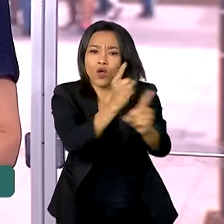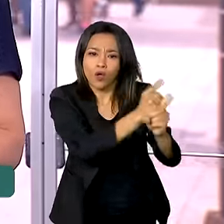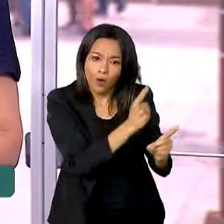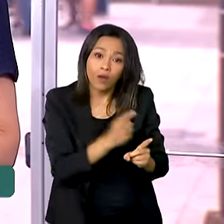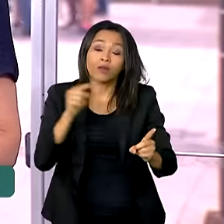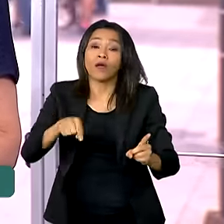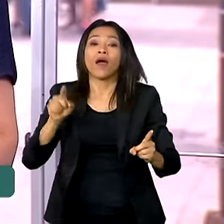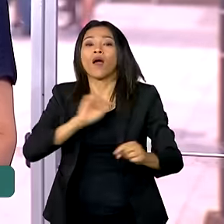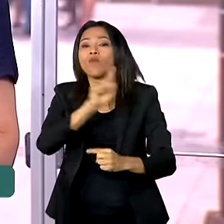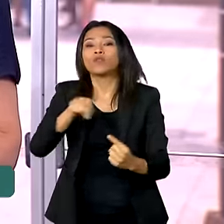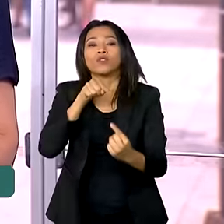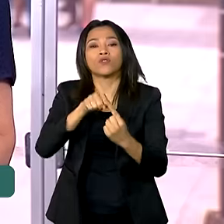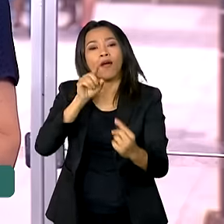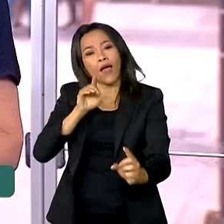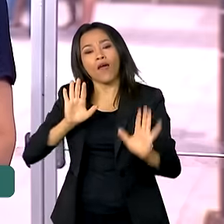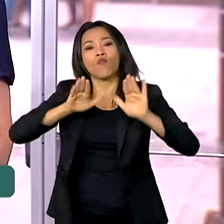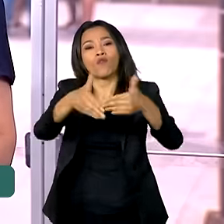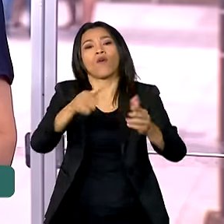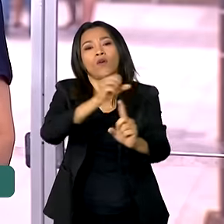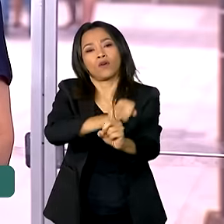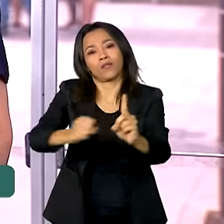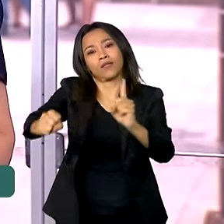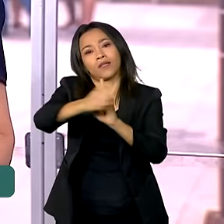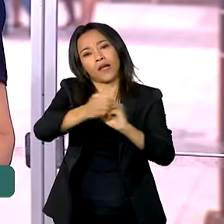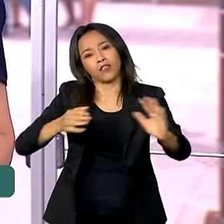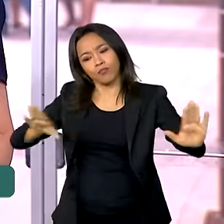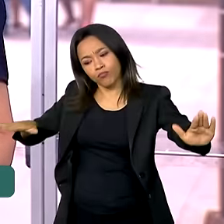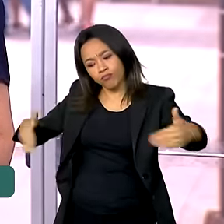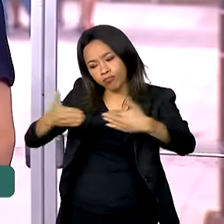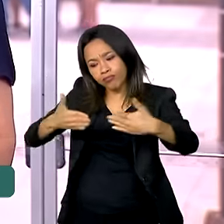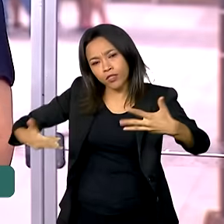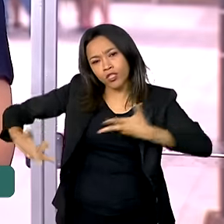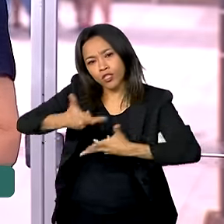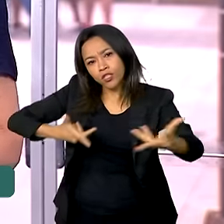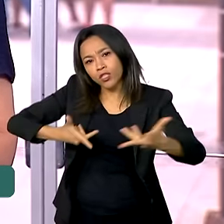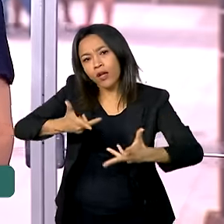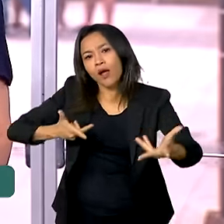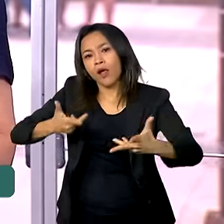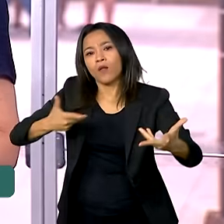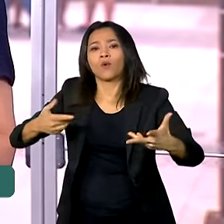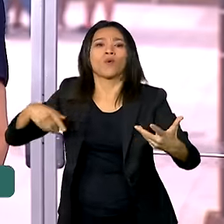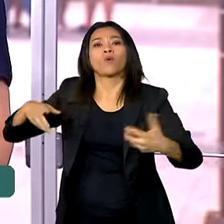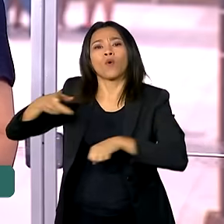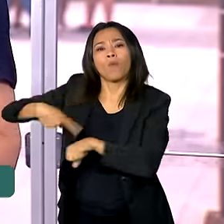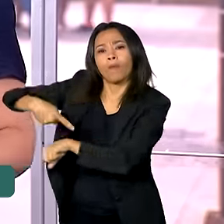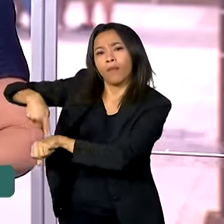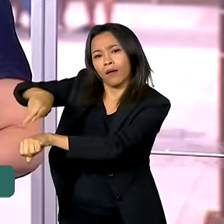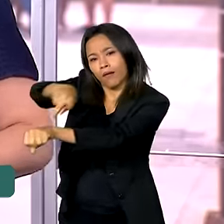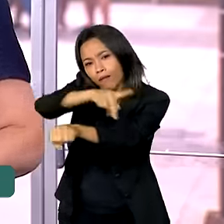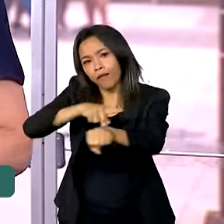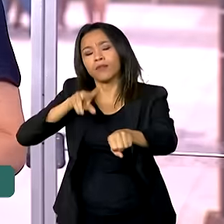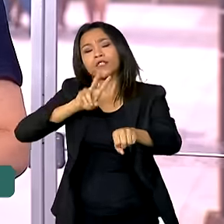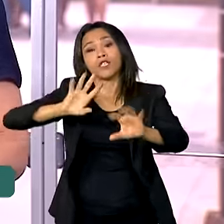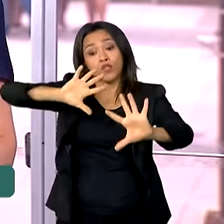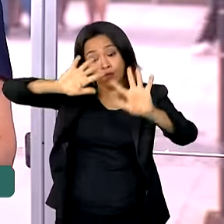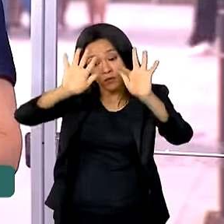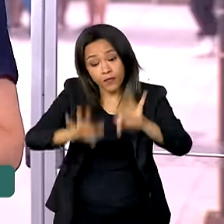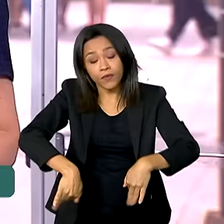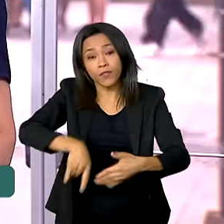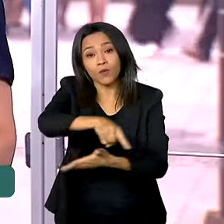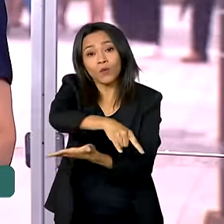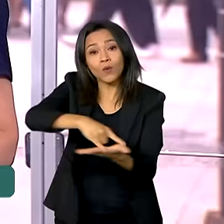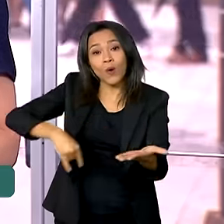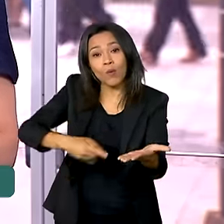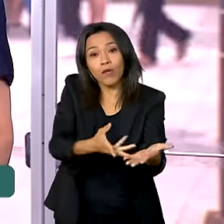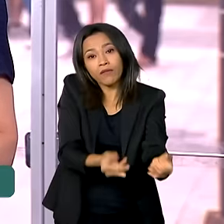civil em diálogo direto com os governantes. Do encontro, vai ser elaborado um documento final, como disse o ministro aí, que vai ser entregue